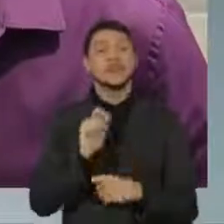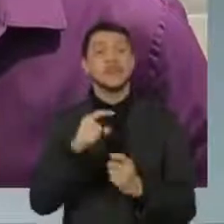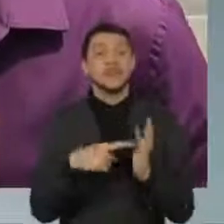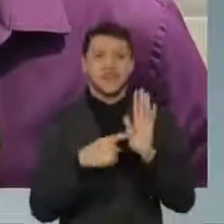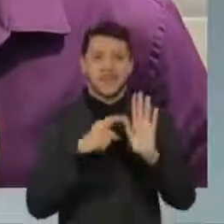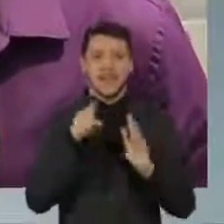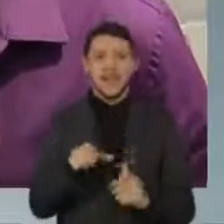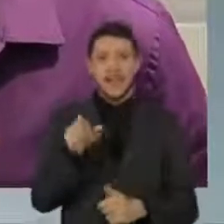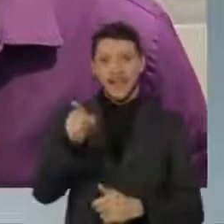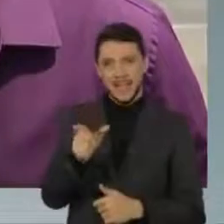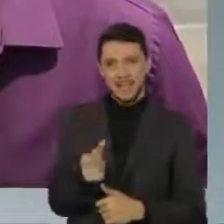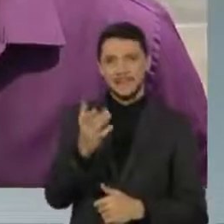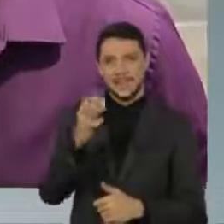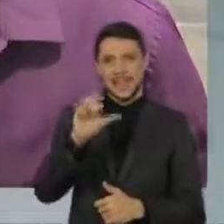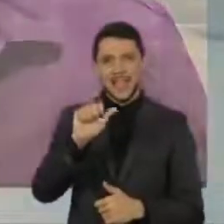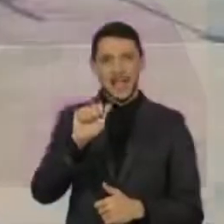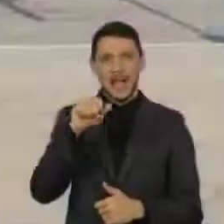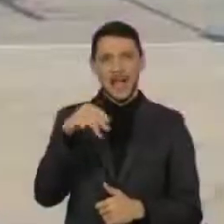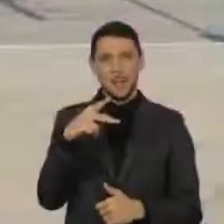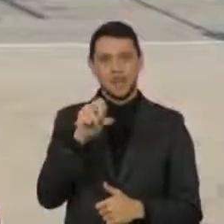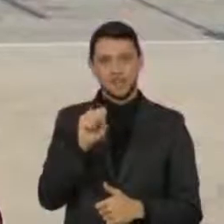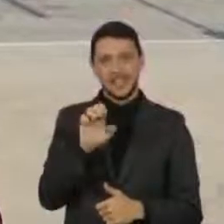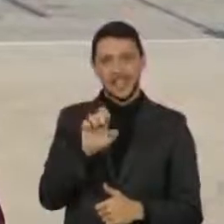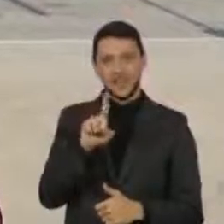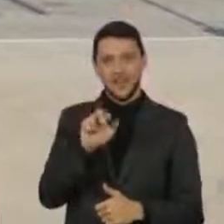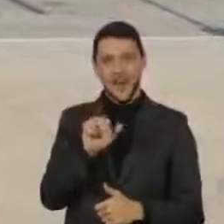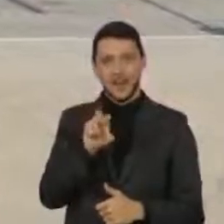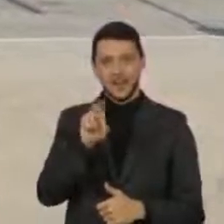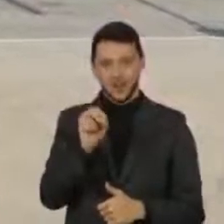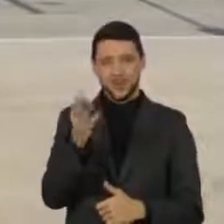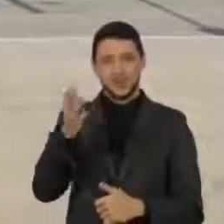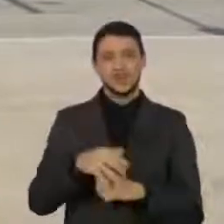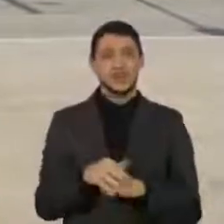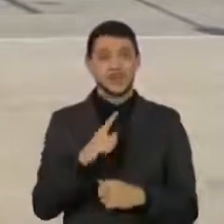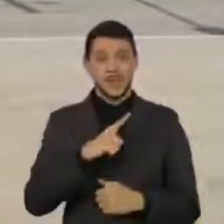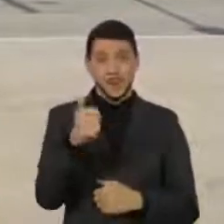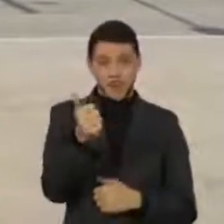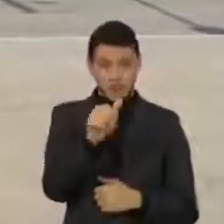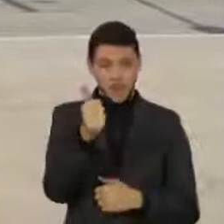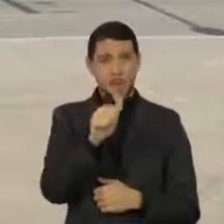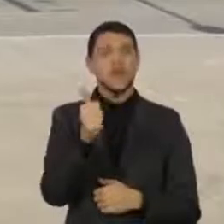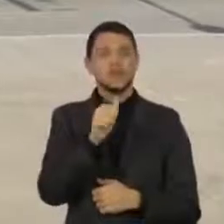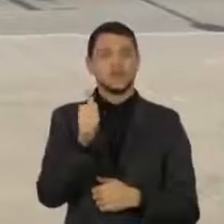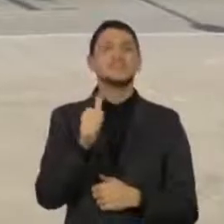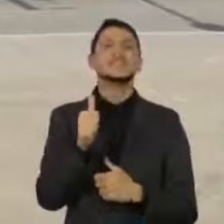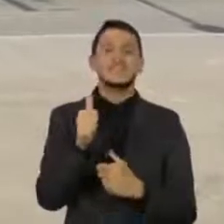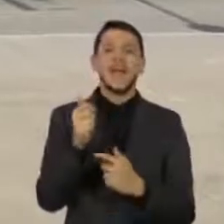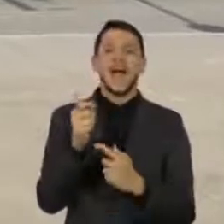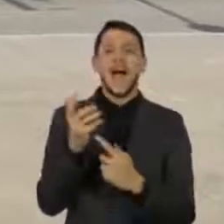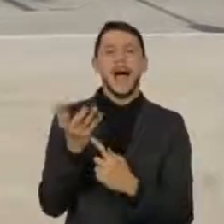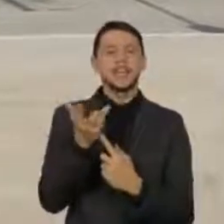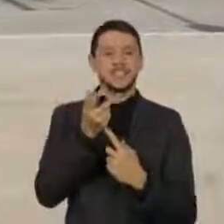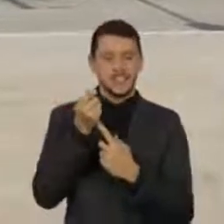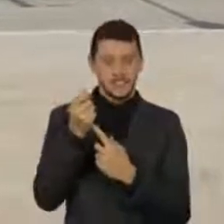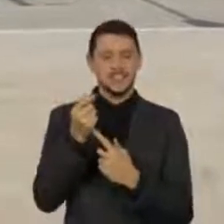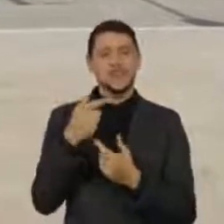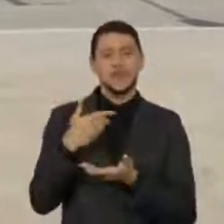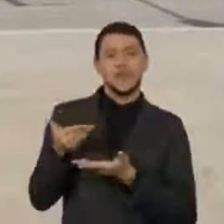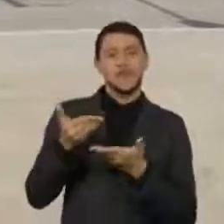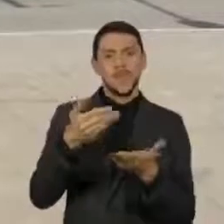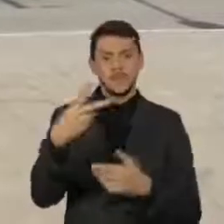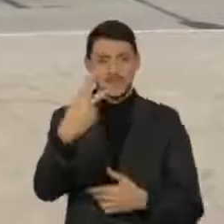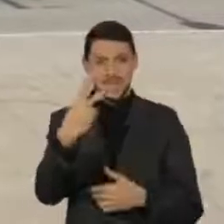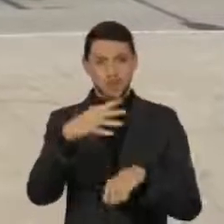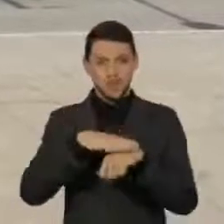Oi, Aldo. Boa tarde para você. Boa tarde a todos. 11 artistas nacionais e internacionais foram convidados para essa segunda etapa, a segunda fase que você acabou de me